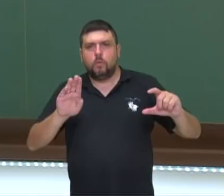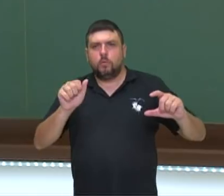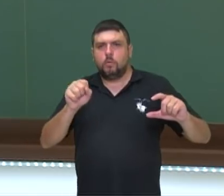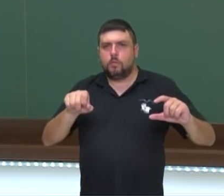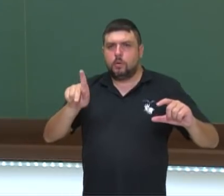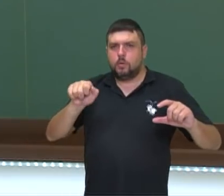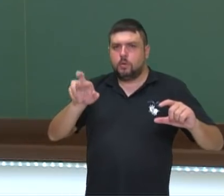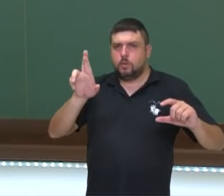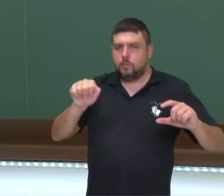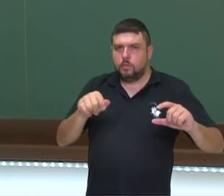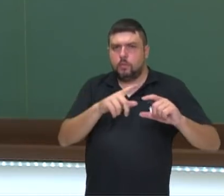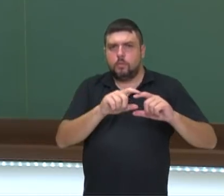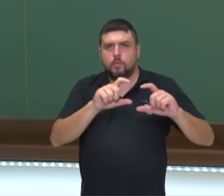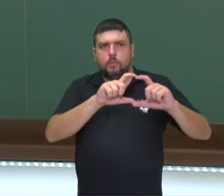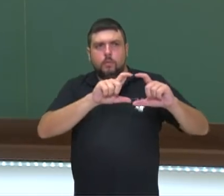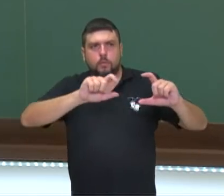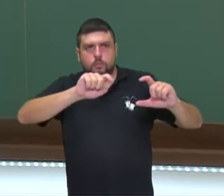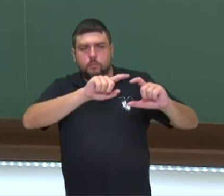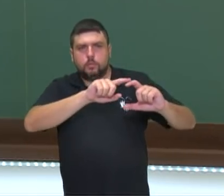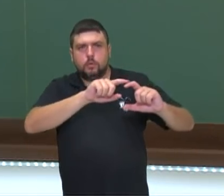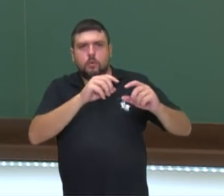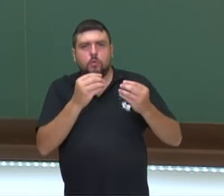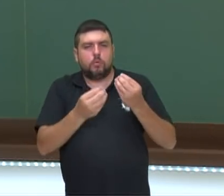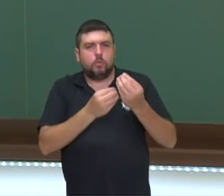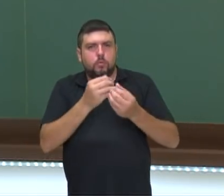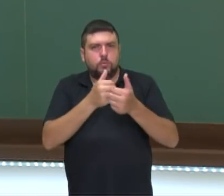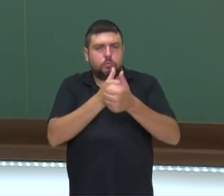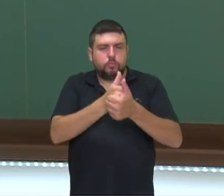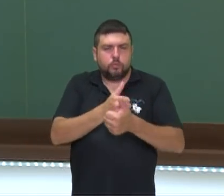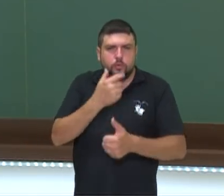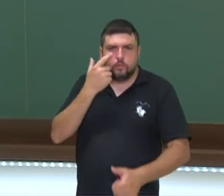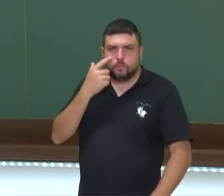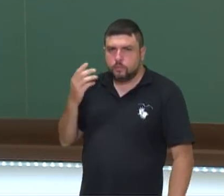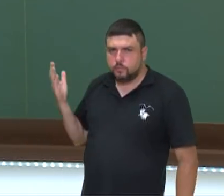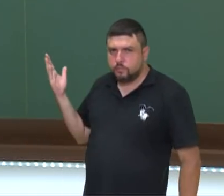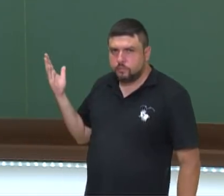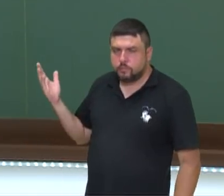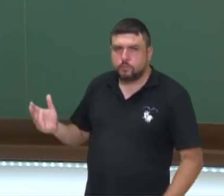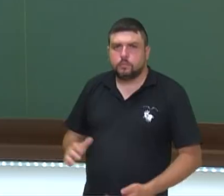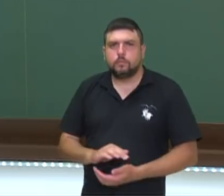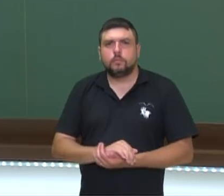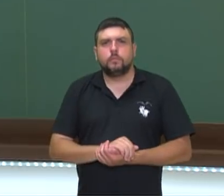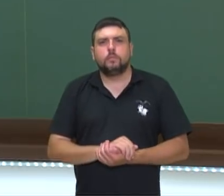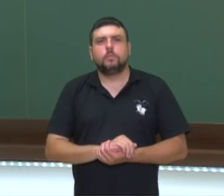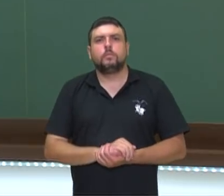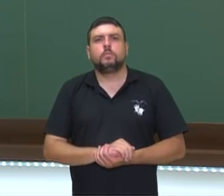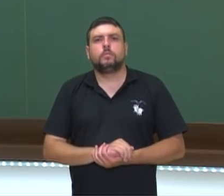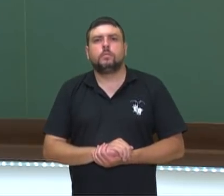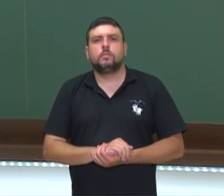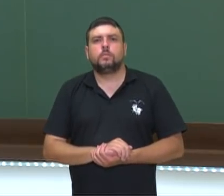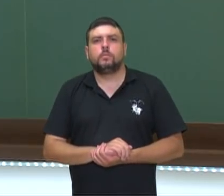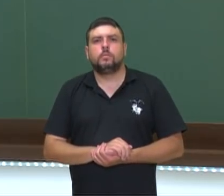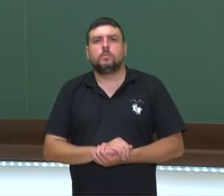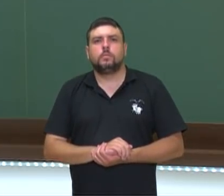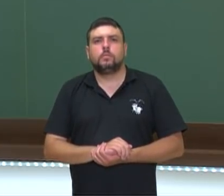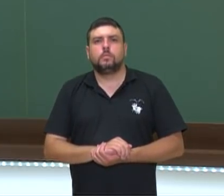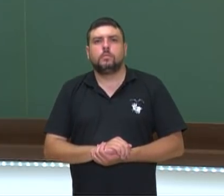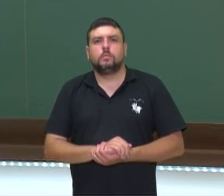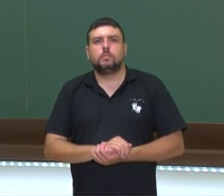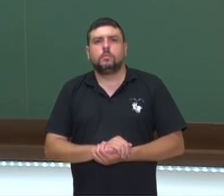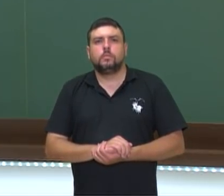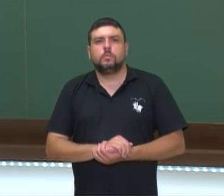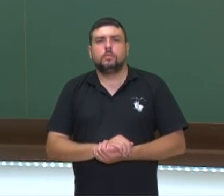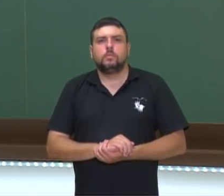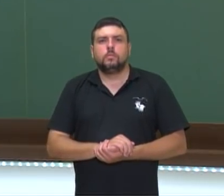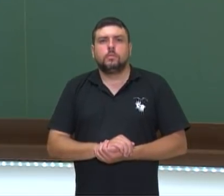valor do discriminante 81, 2 vezes o A, que é 1. Fazendo a nossa continha, a gente vai ver que o x' vale